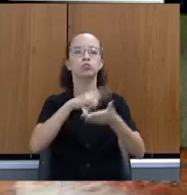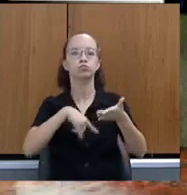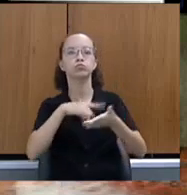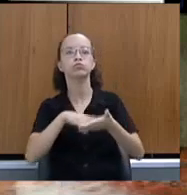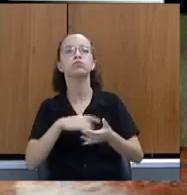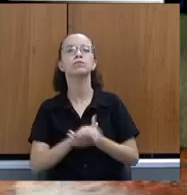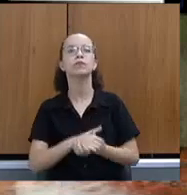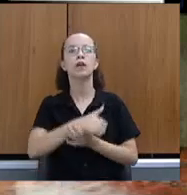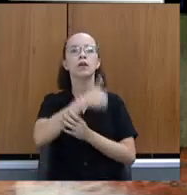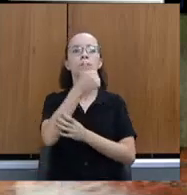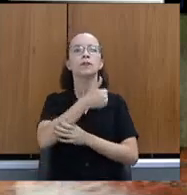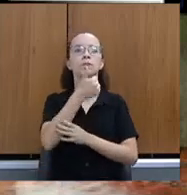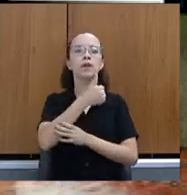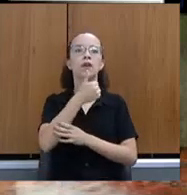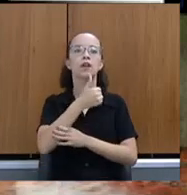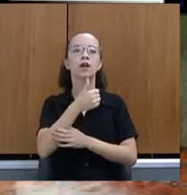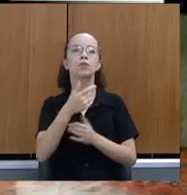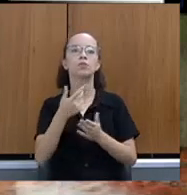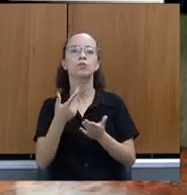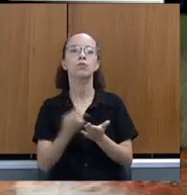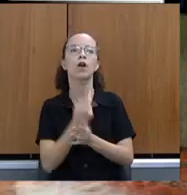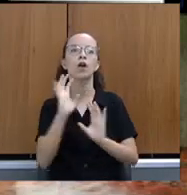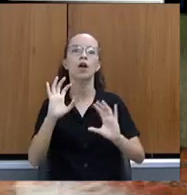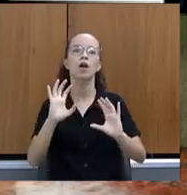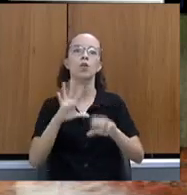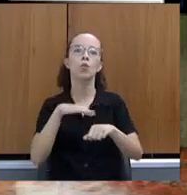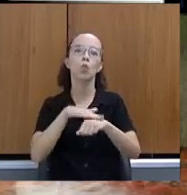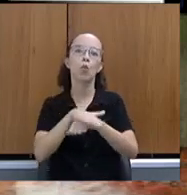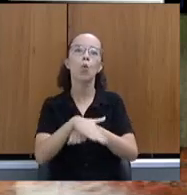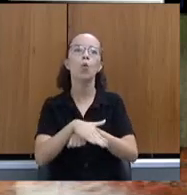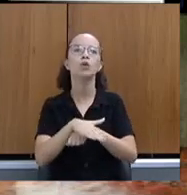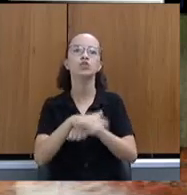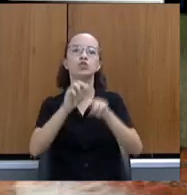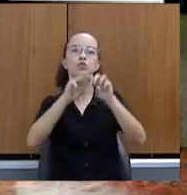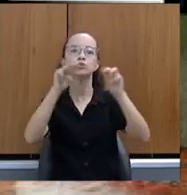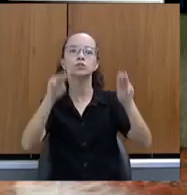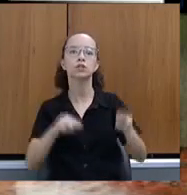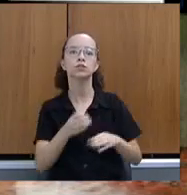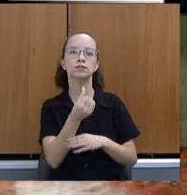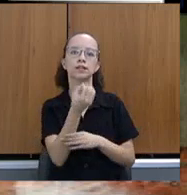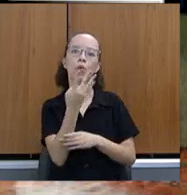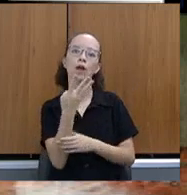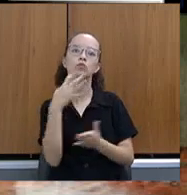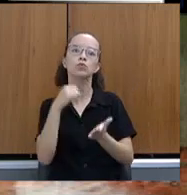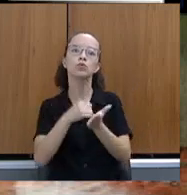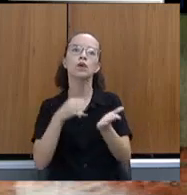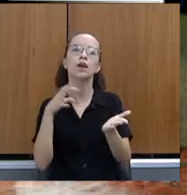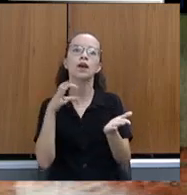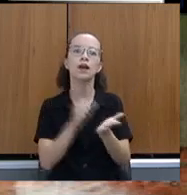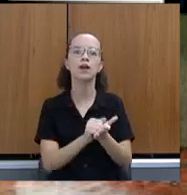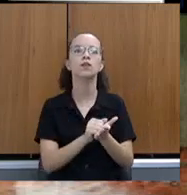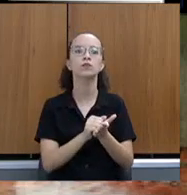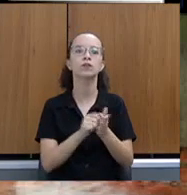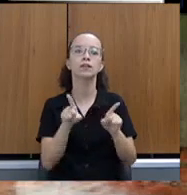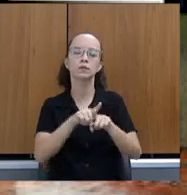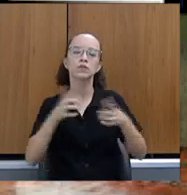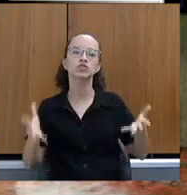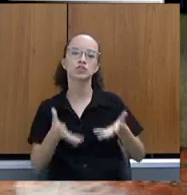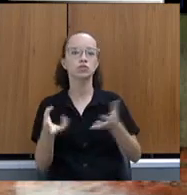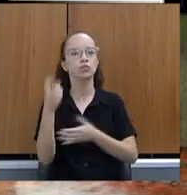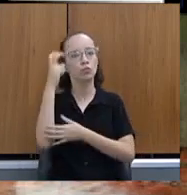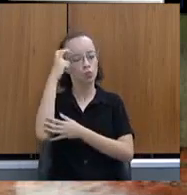primeira edição da noite Mineira de museus com 64 inscritos articulação da segunda Estadual de incentiva cultura